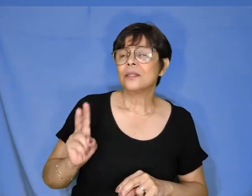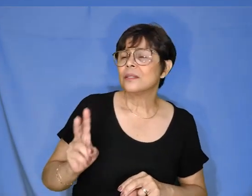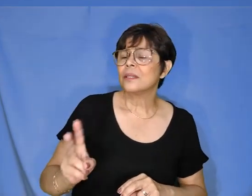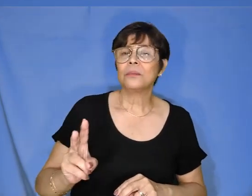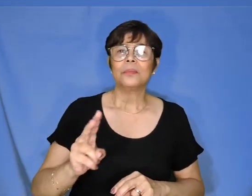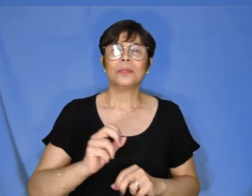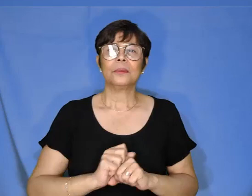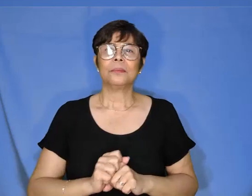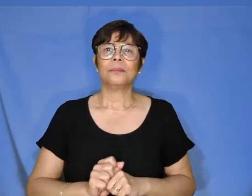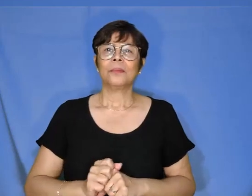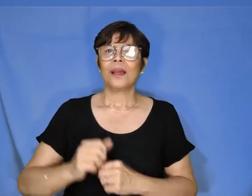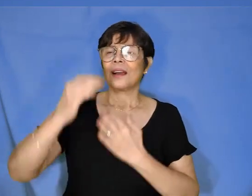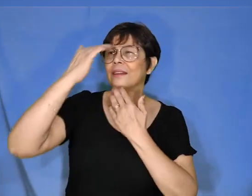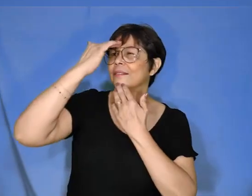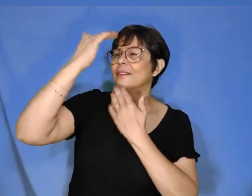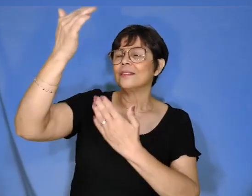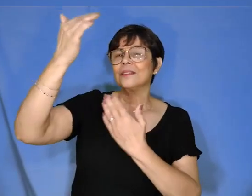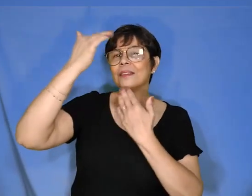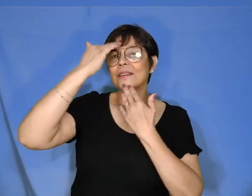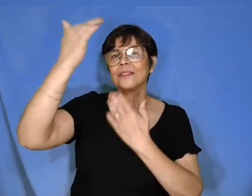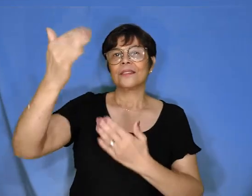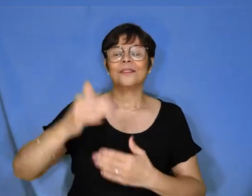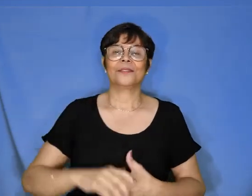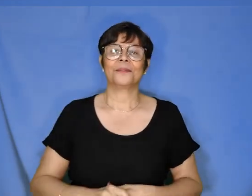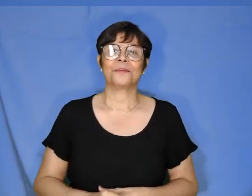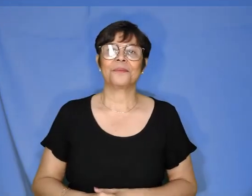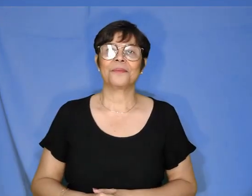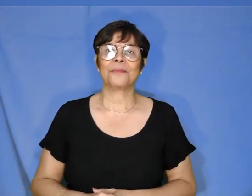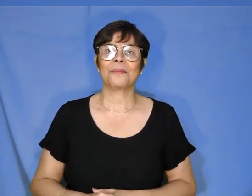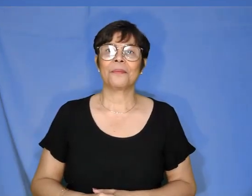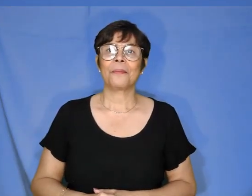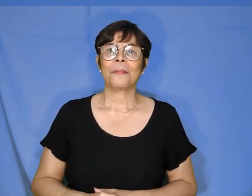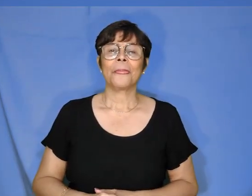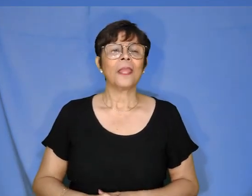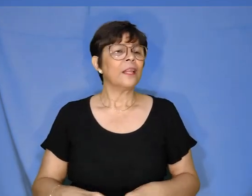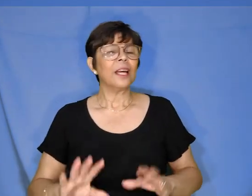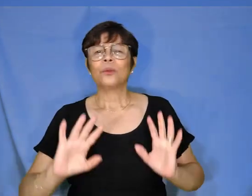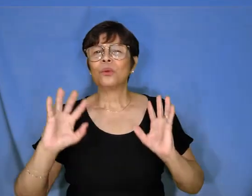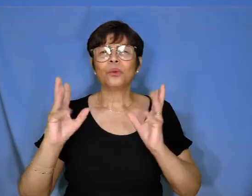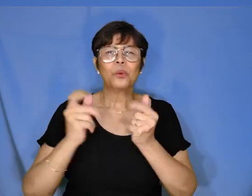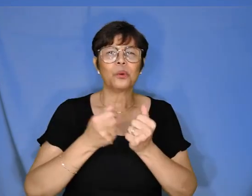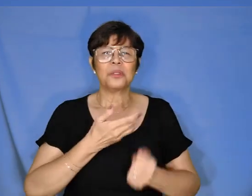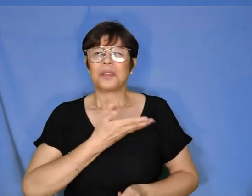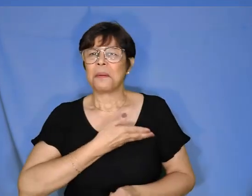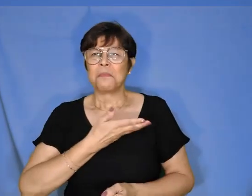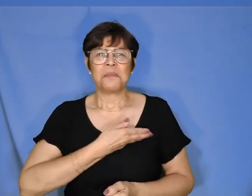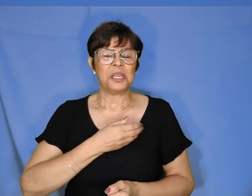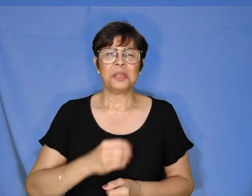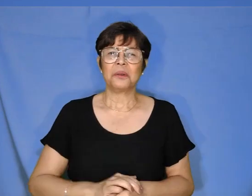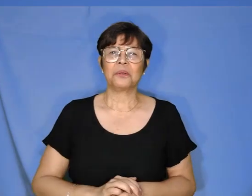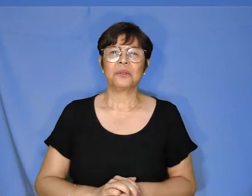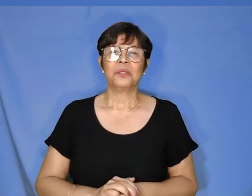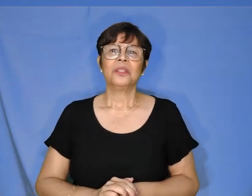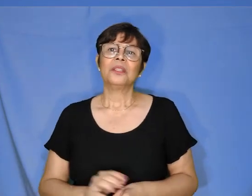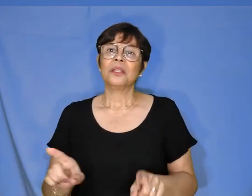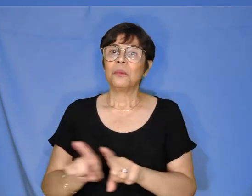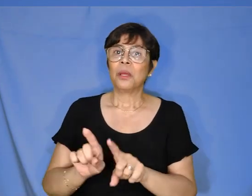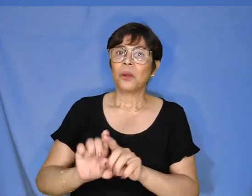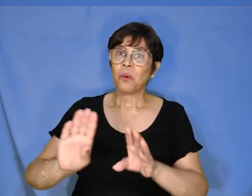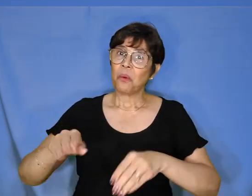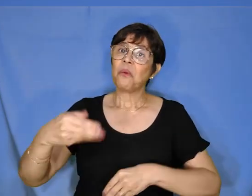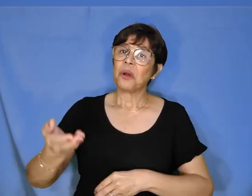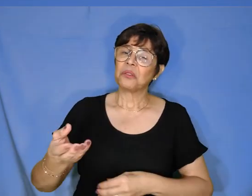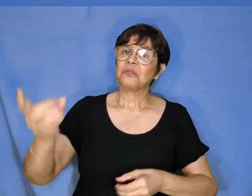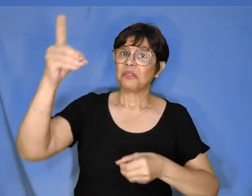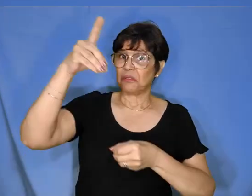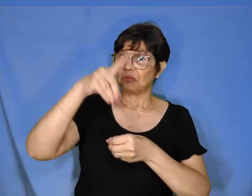ético e social também, colocada, muitas vezes Paulo diz, agradece aos irmãos, as ofertas. Paulo